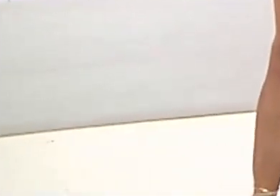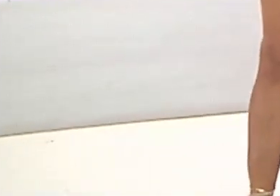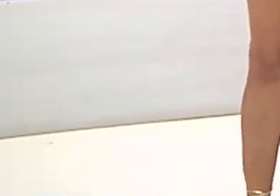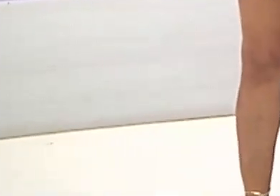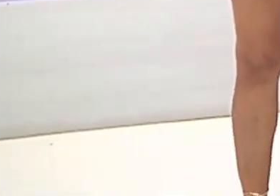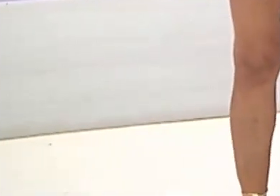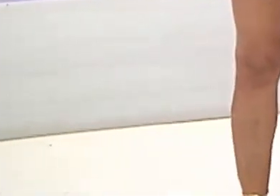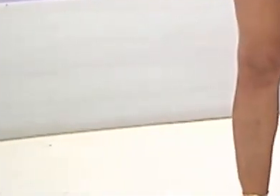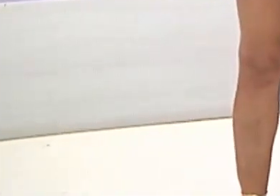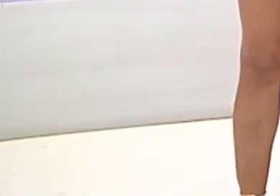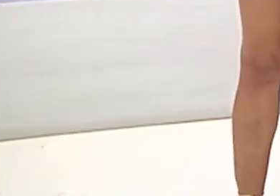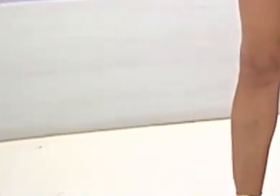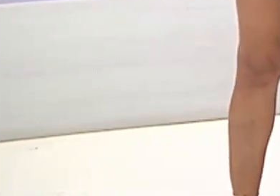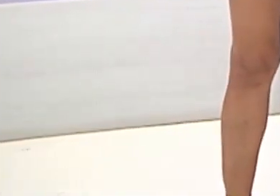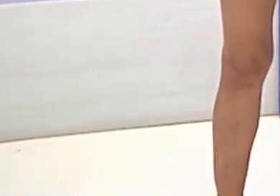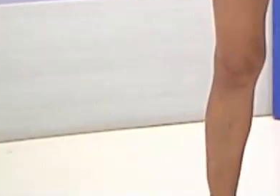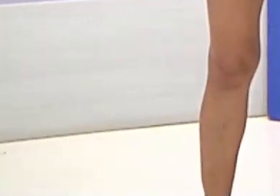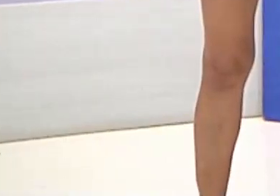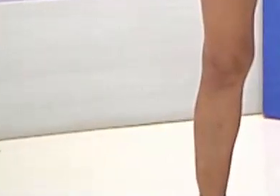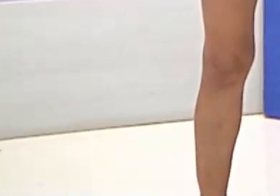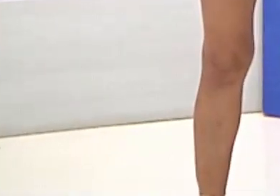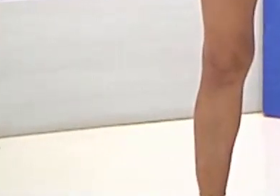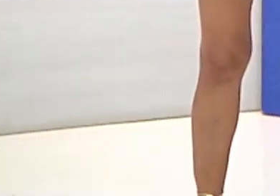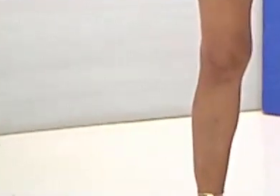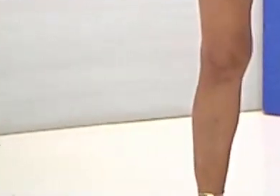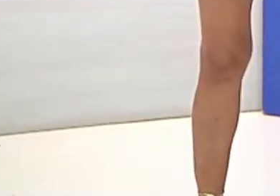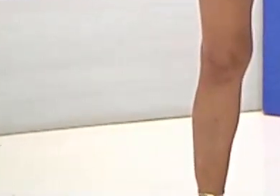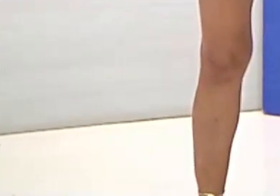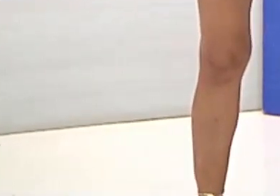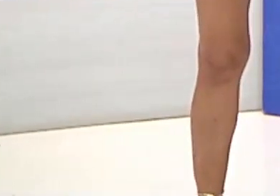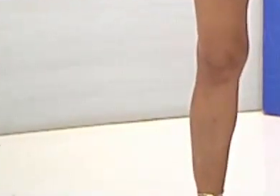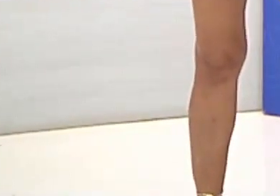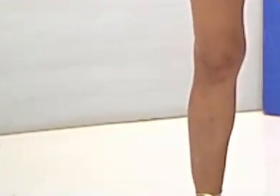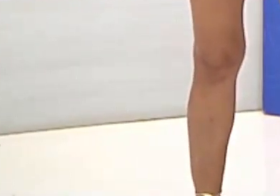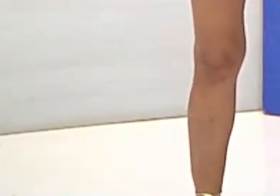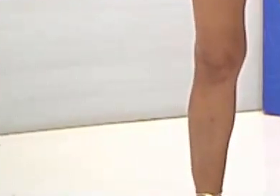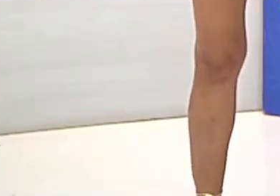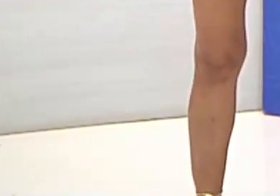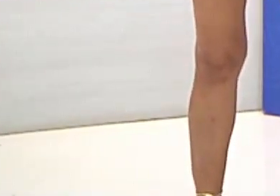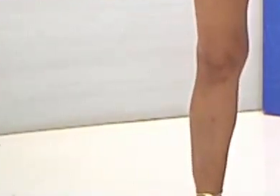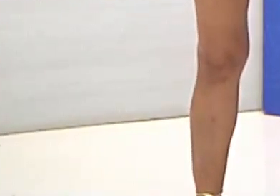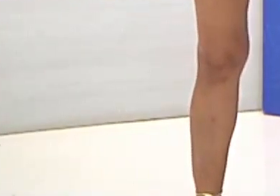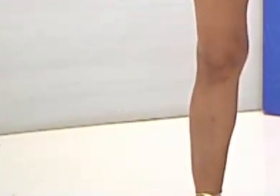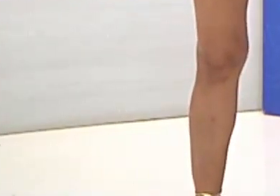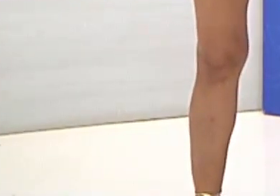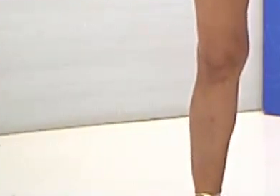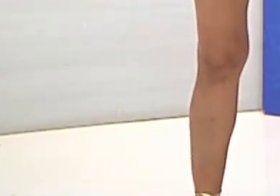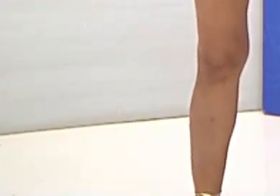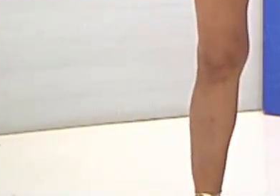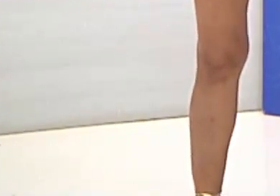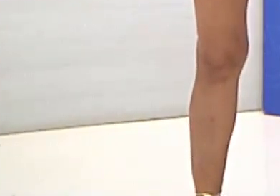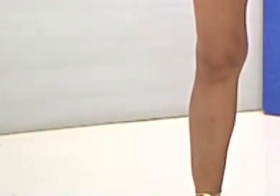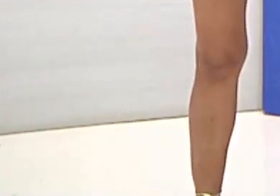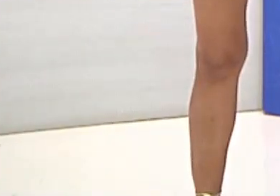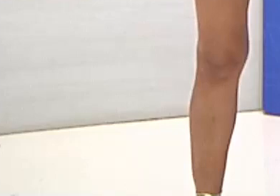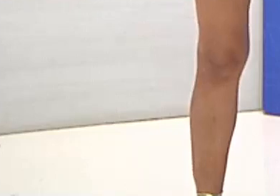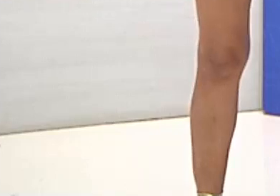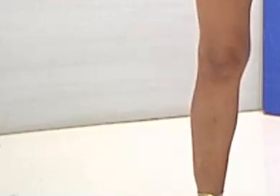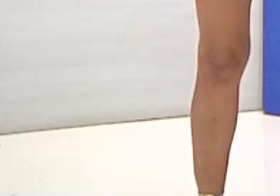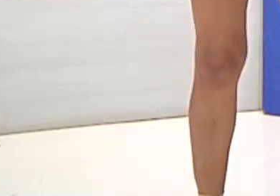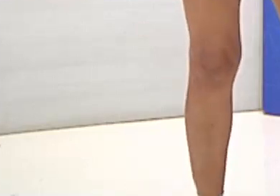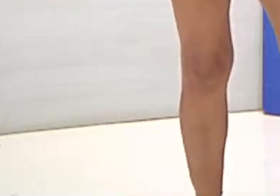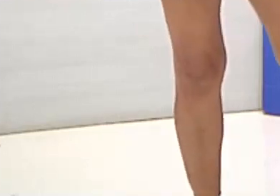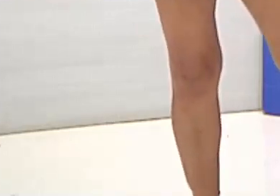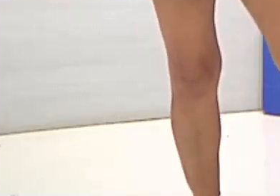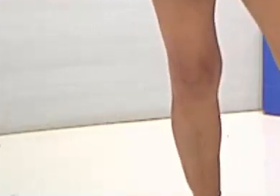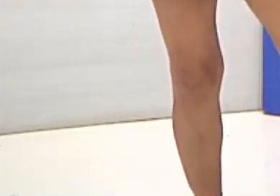ser só um TBT, viu, gente? Mas na próxima semana, com certeza, com fé em Deus, muita coisa nova. Ela já volta a semana com preguiça, não quis trabalhar,